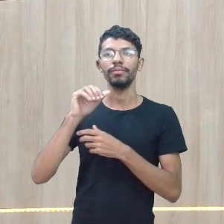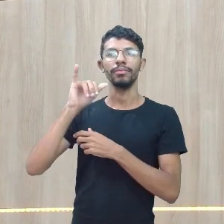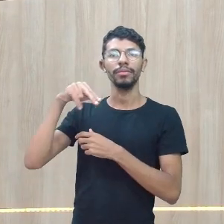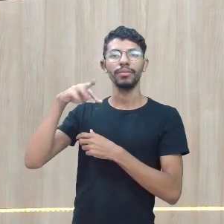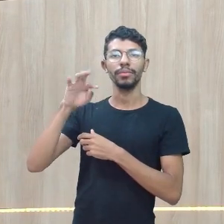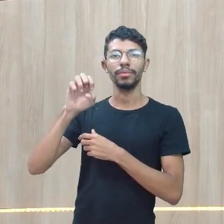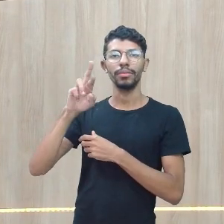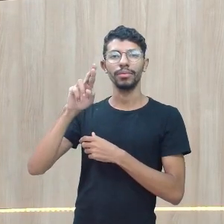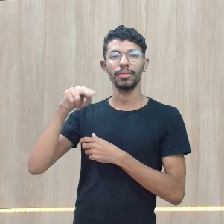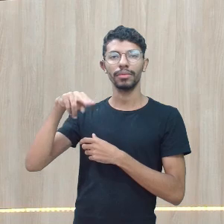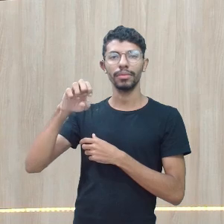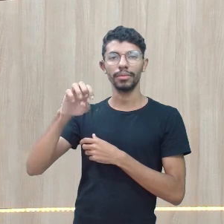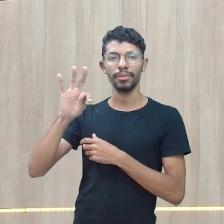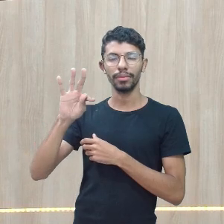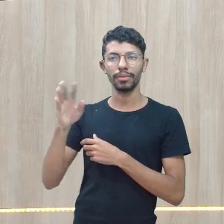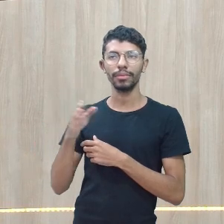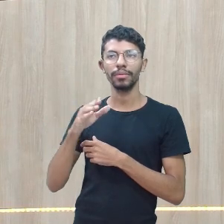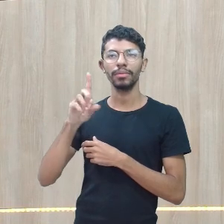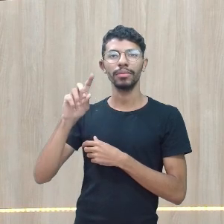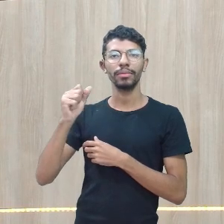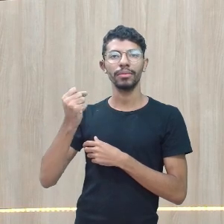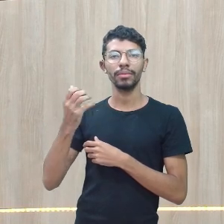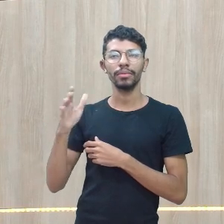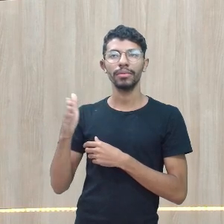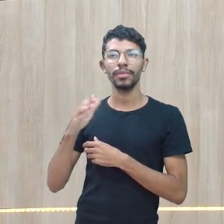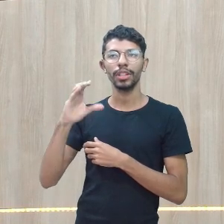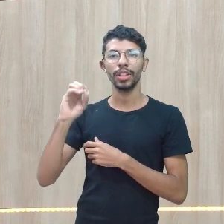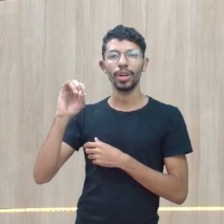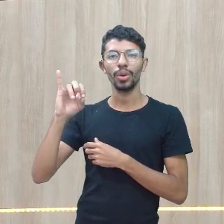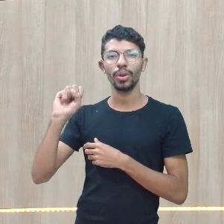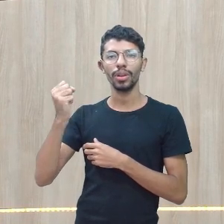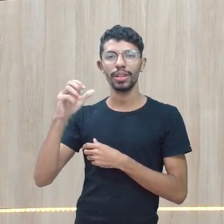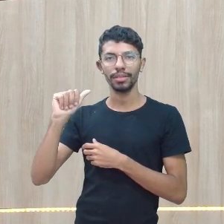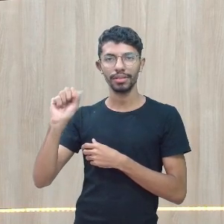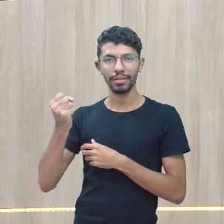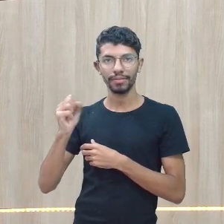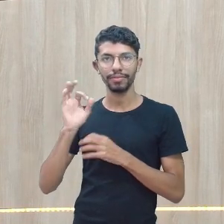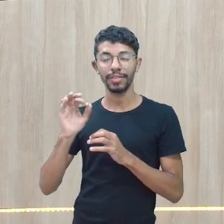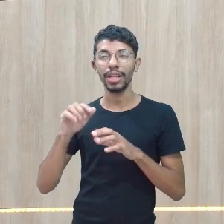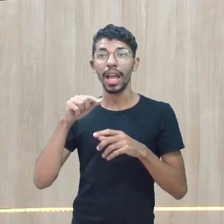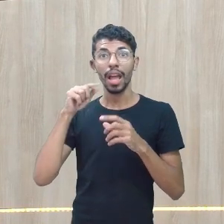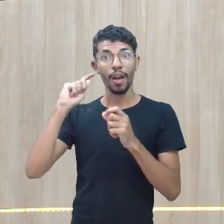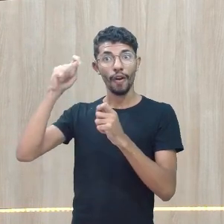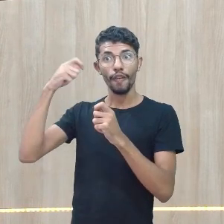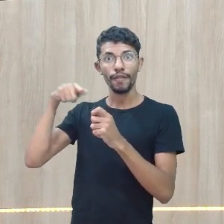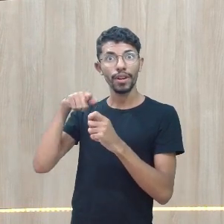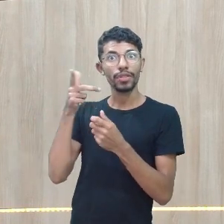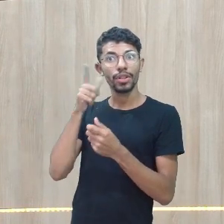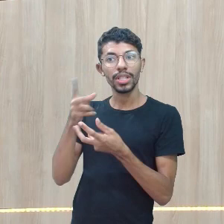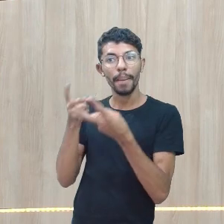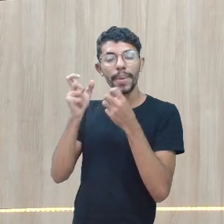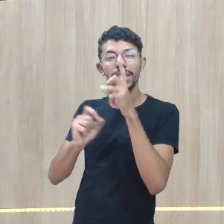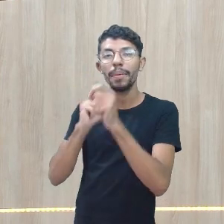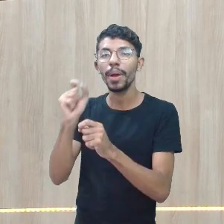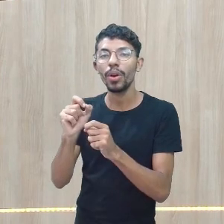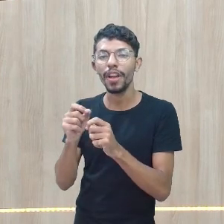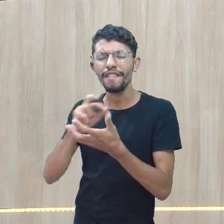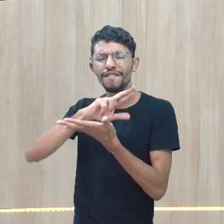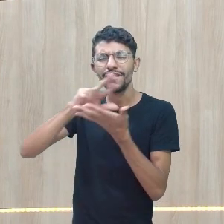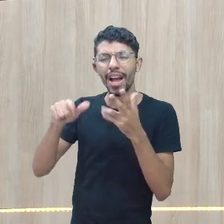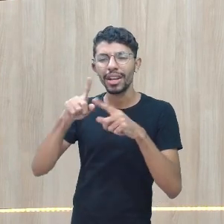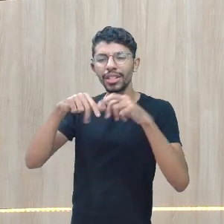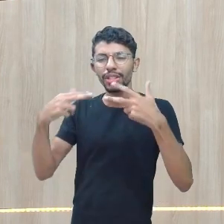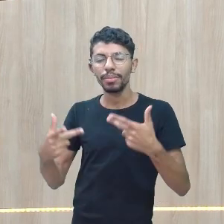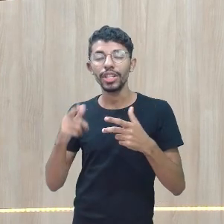coisas. É nesse vídeo que vocês vão ver vários objetos que eles vão ser formados desde